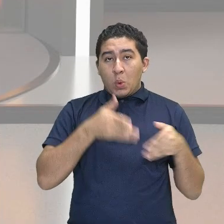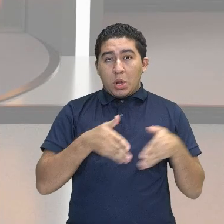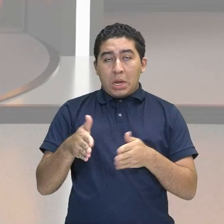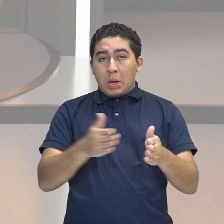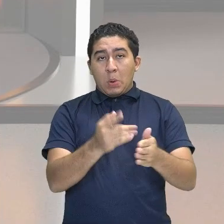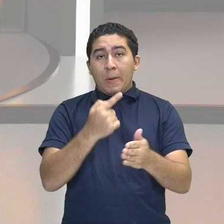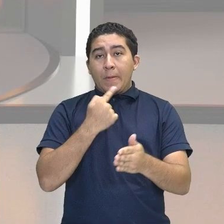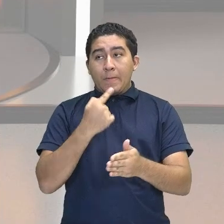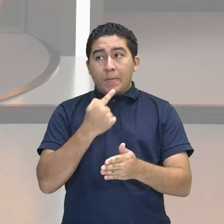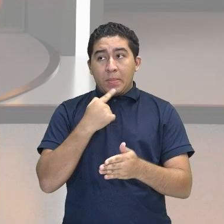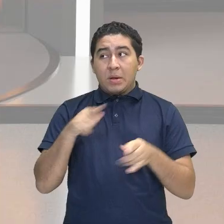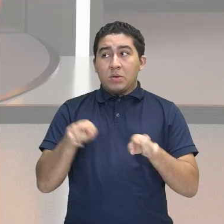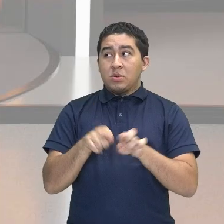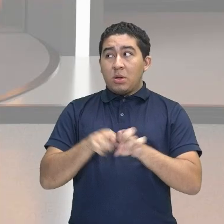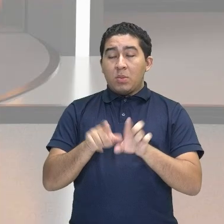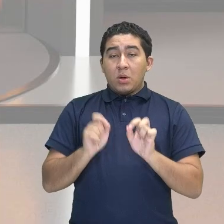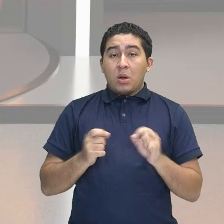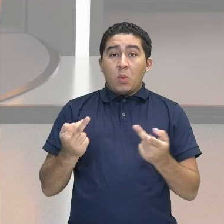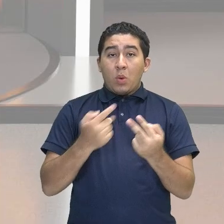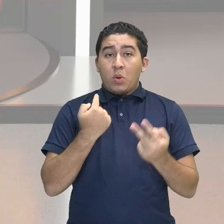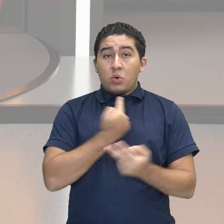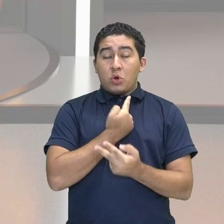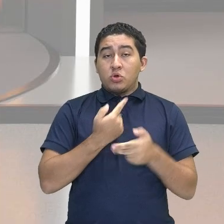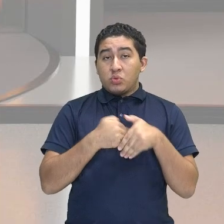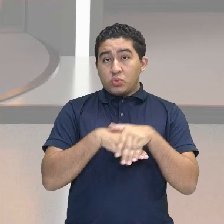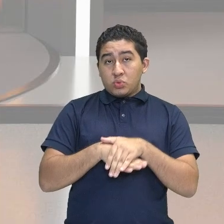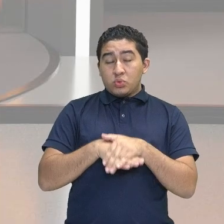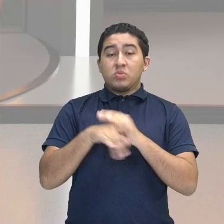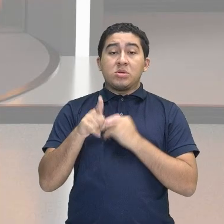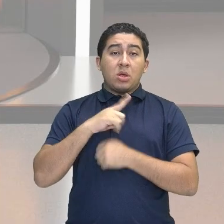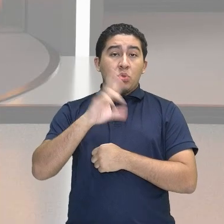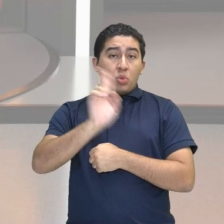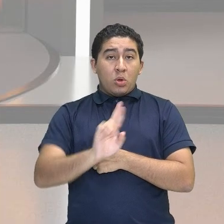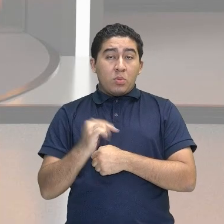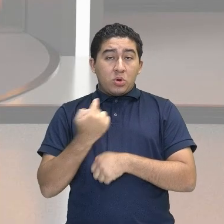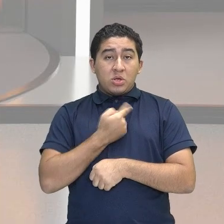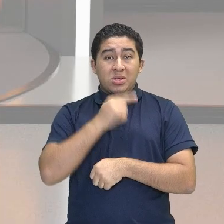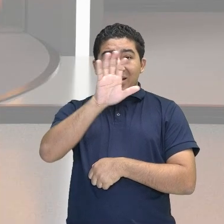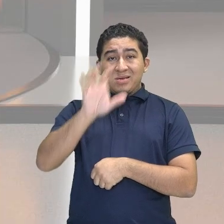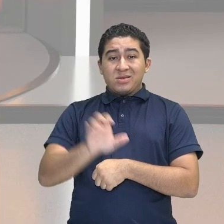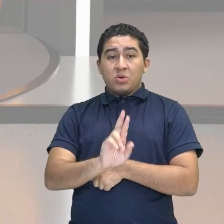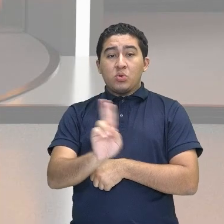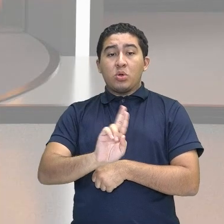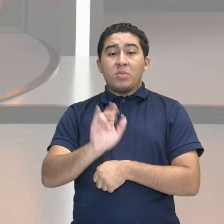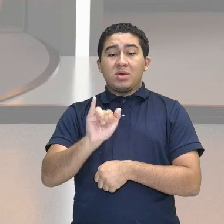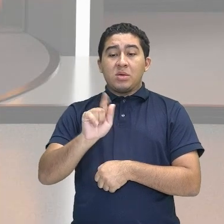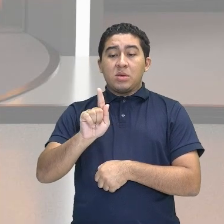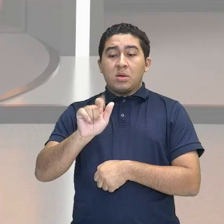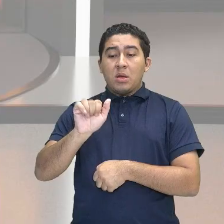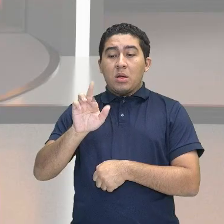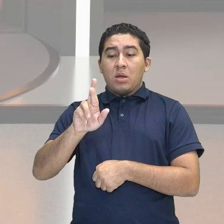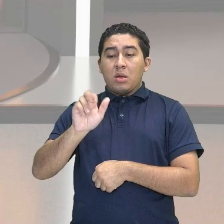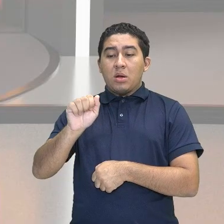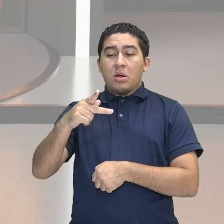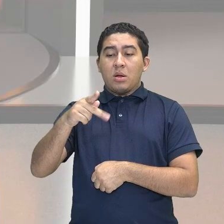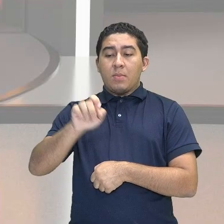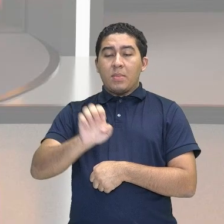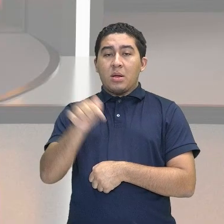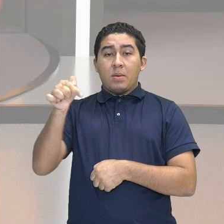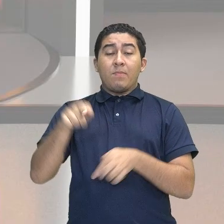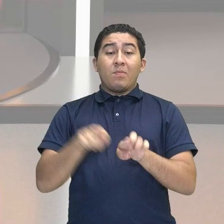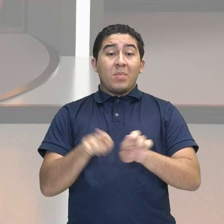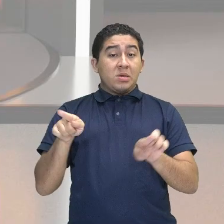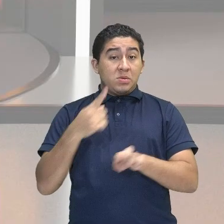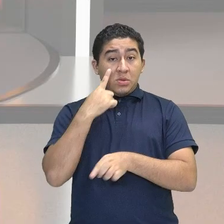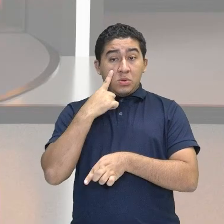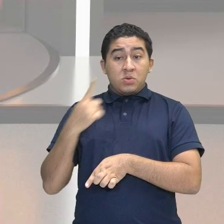como costumamos chamar aqui na nossa região de igarapés. Mas esse espaço ele foi